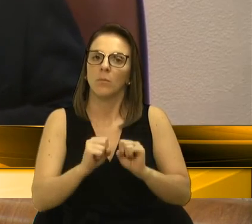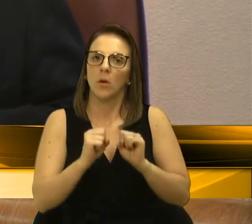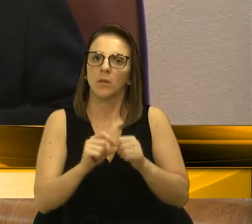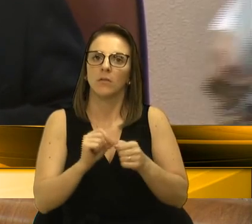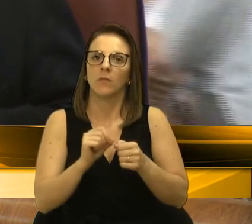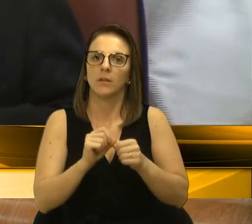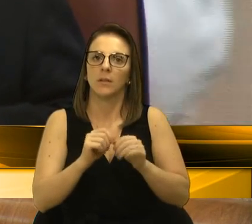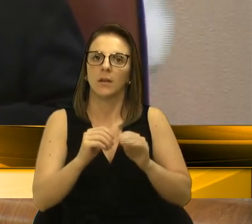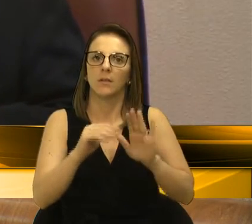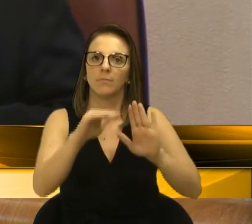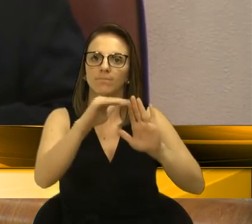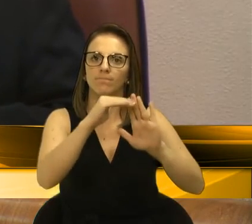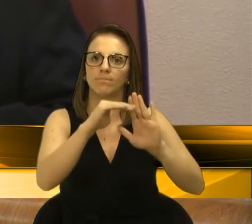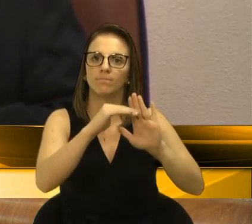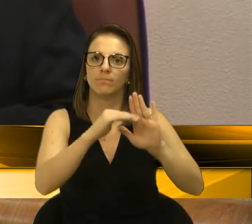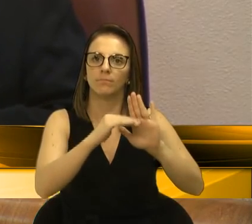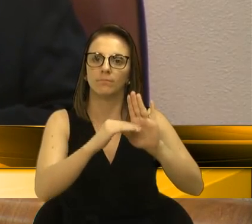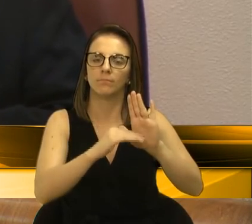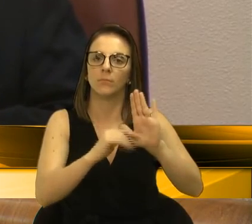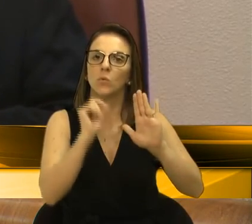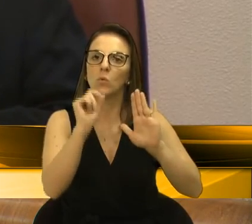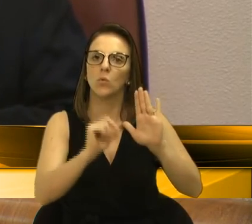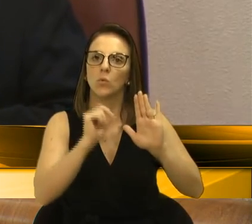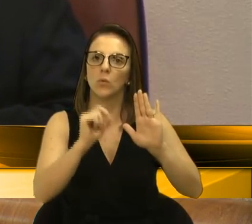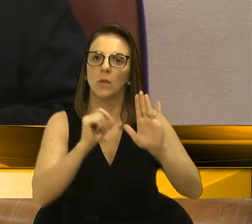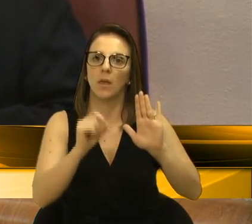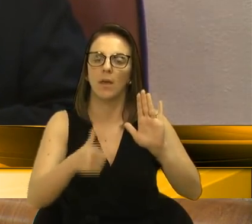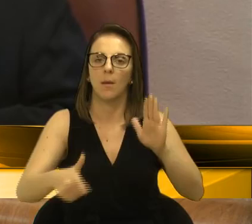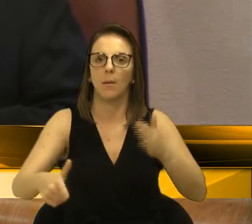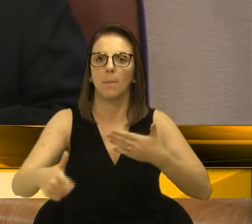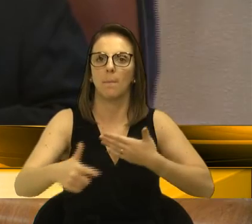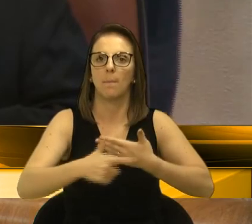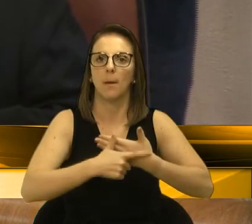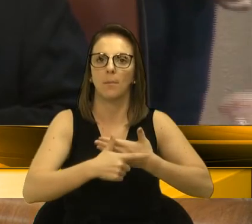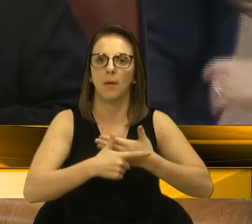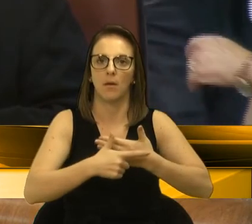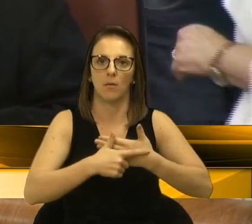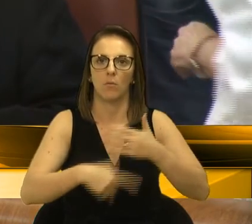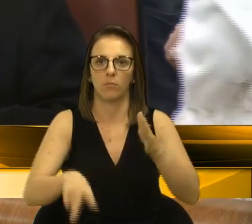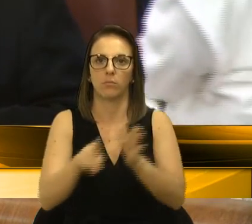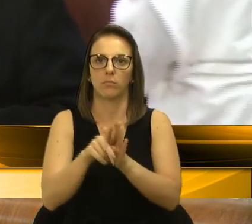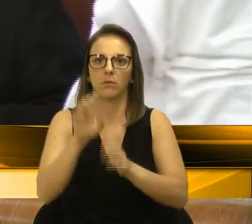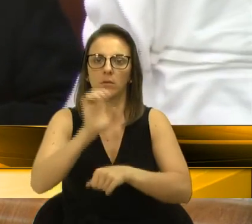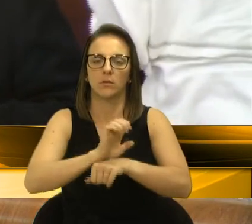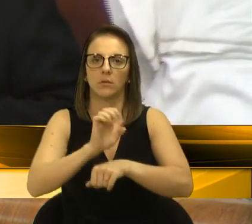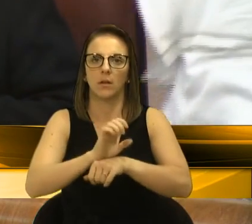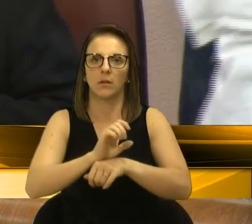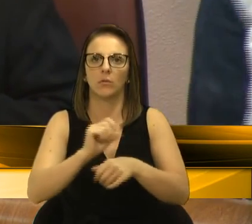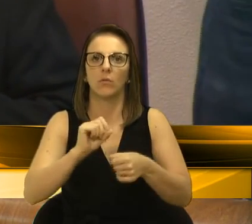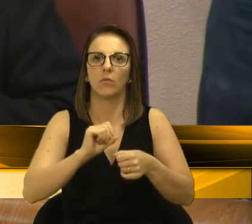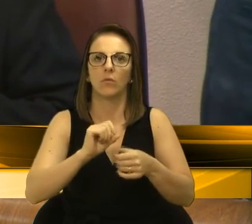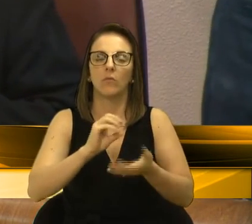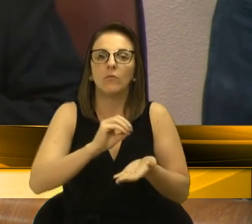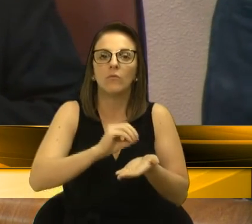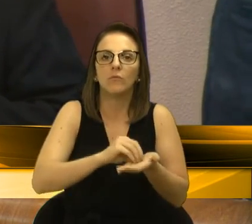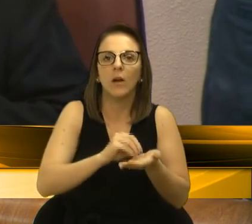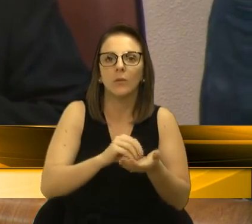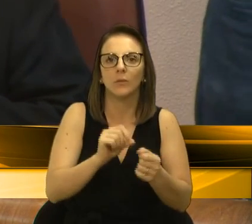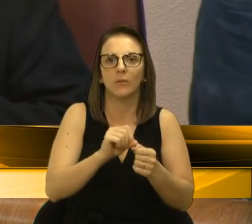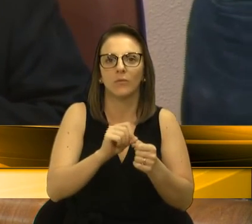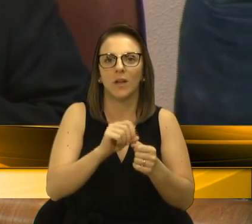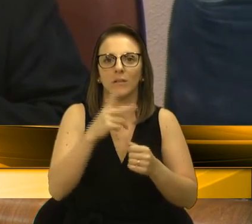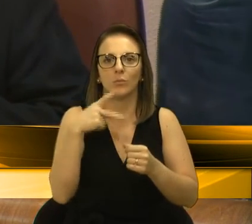do Estado, seu papel no sistema estadual de formulação e implementação de políticas seria o